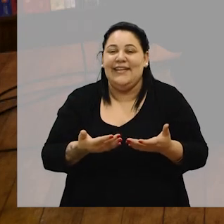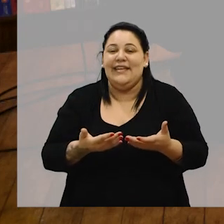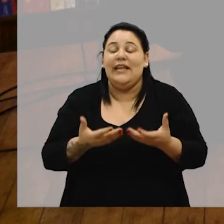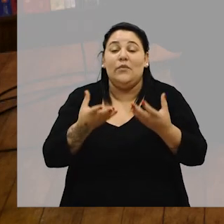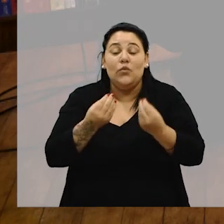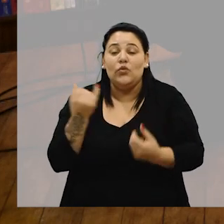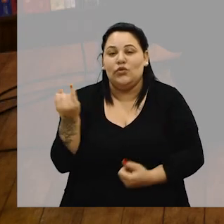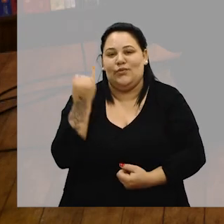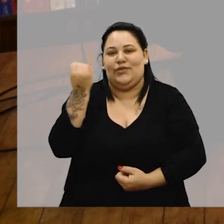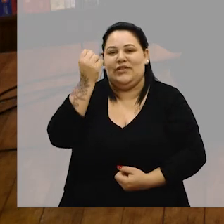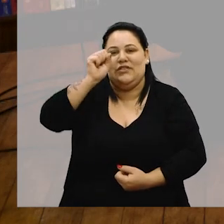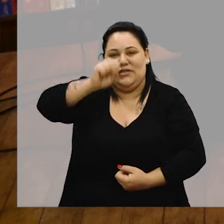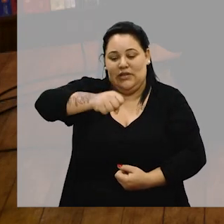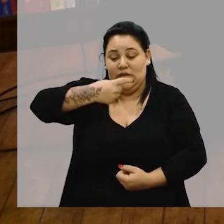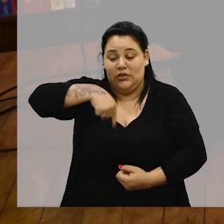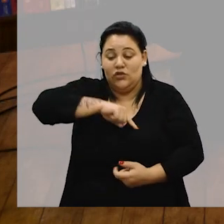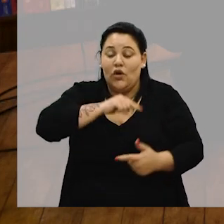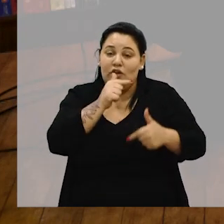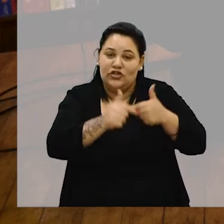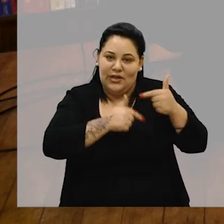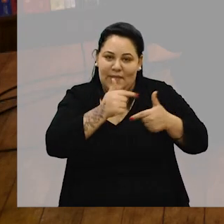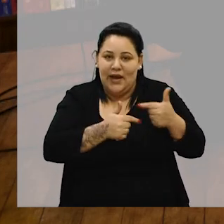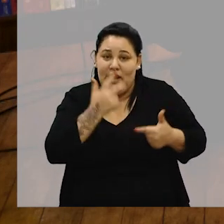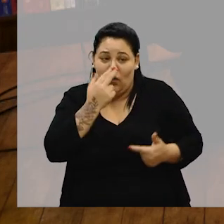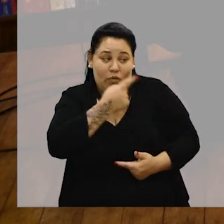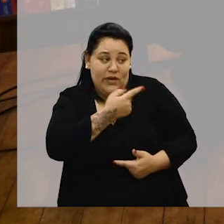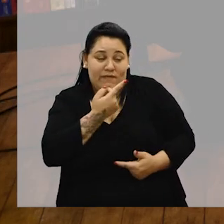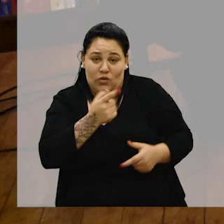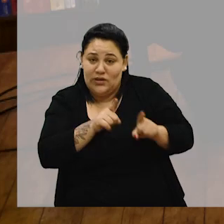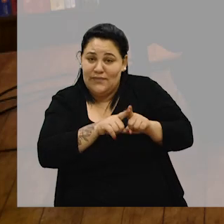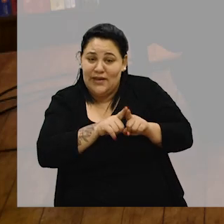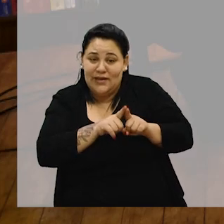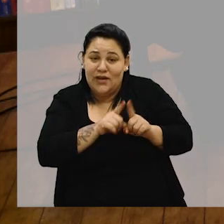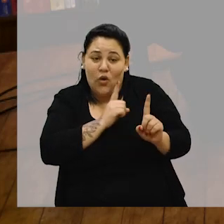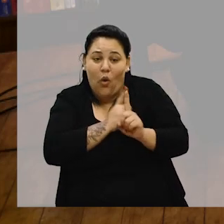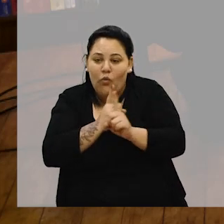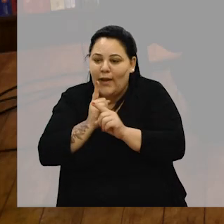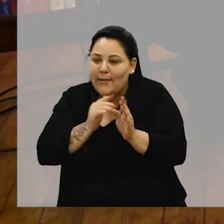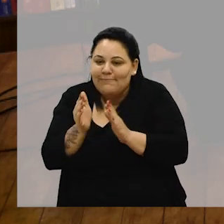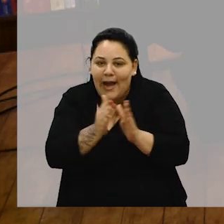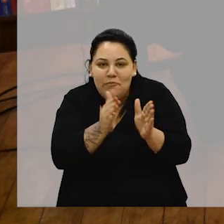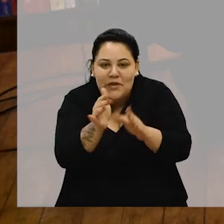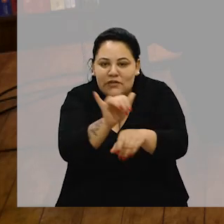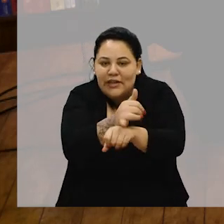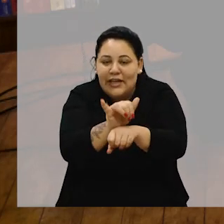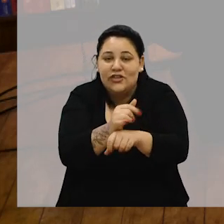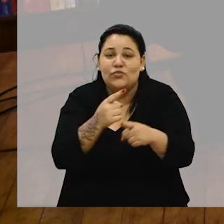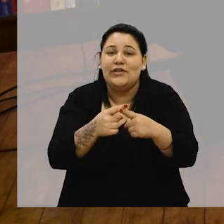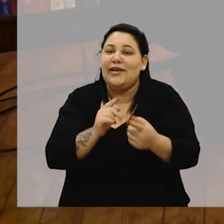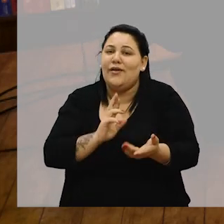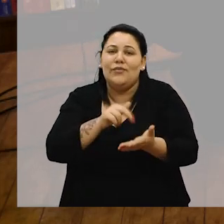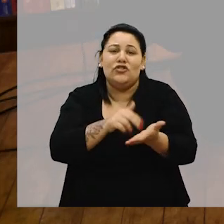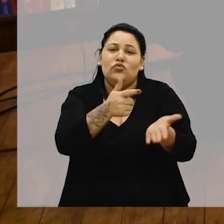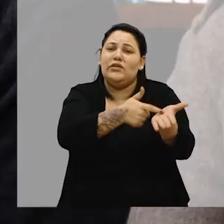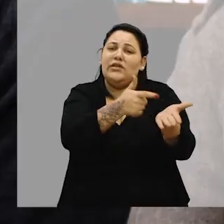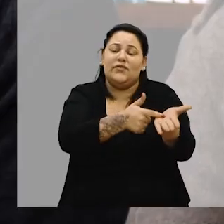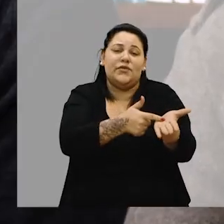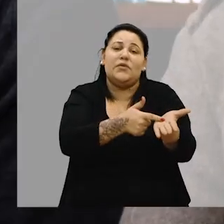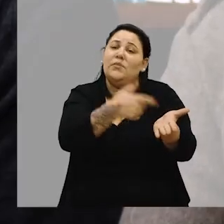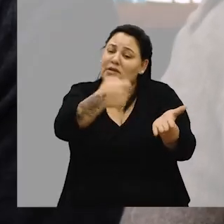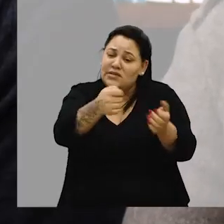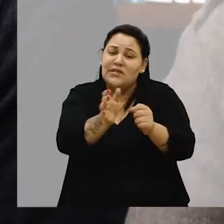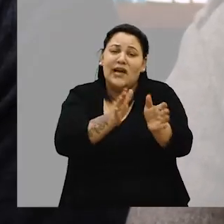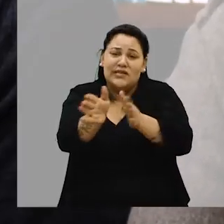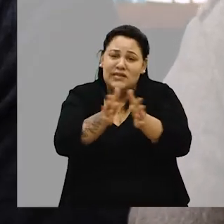informação. E é muito importante, sim, que a gente trabalhe, como o Guilherme estava falando, né, de encontrar caminhos para que realmente